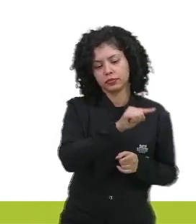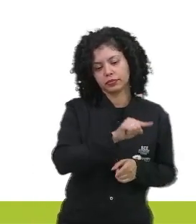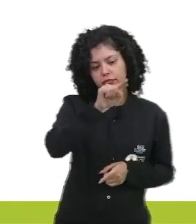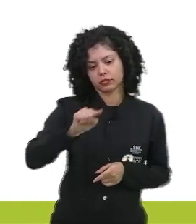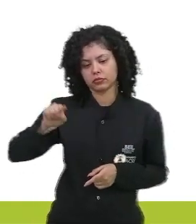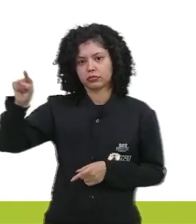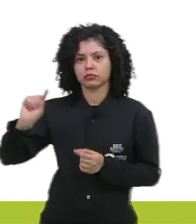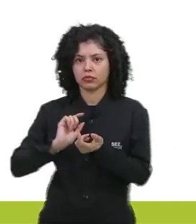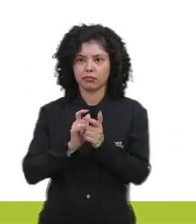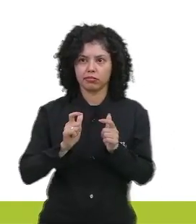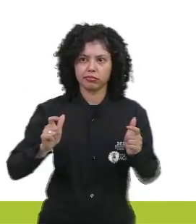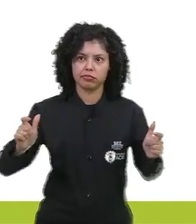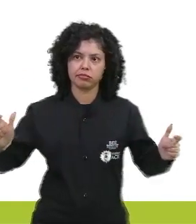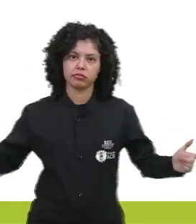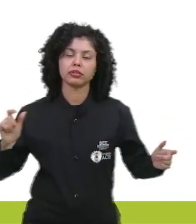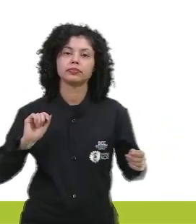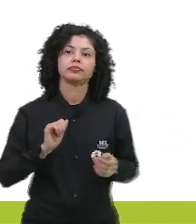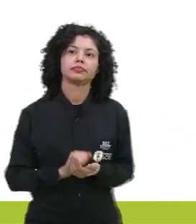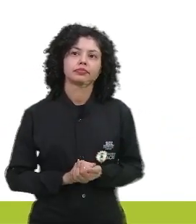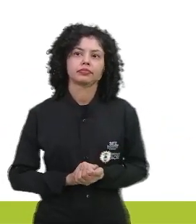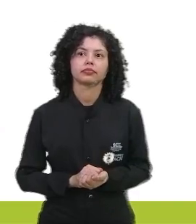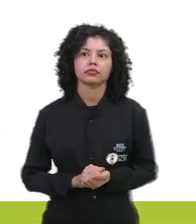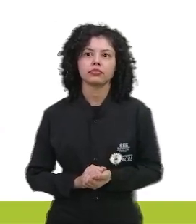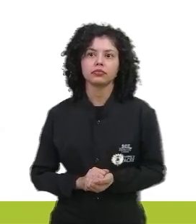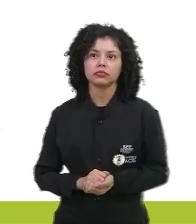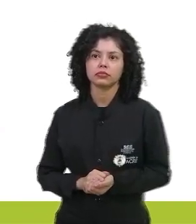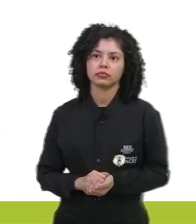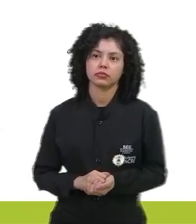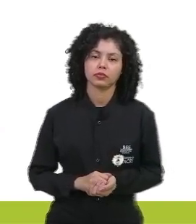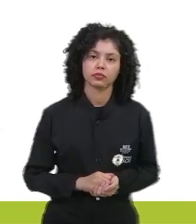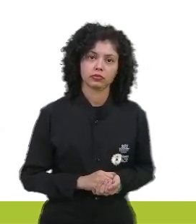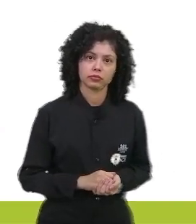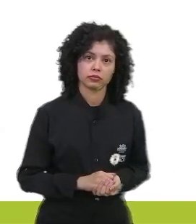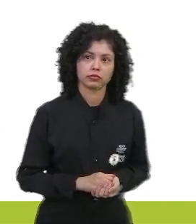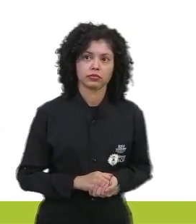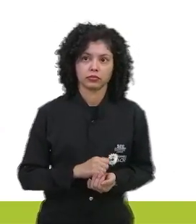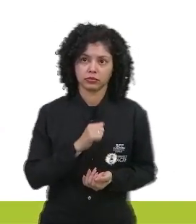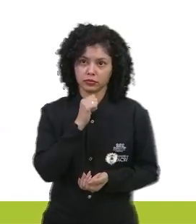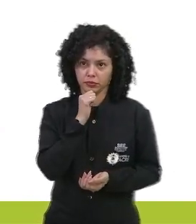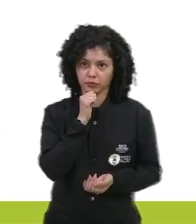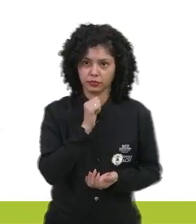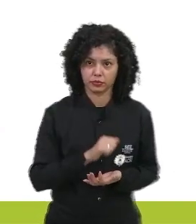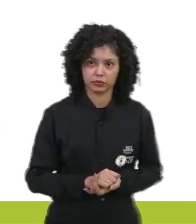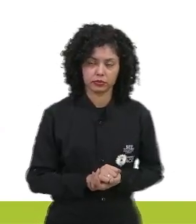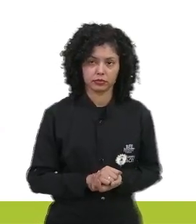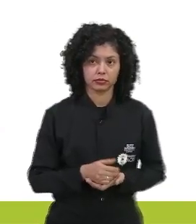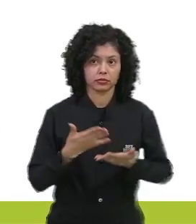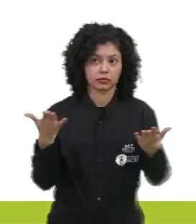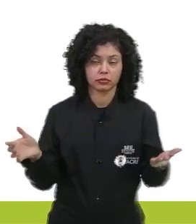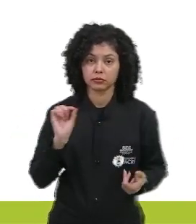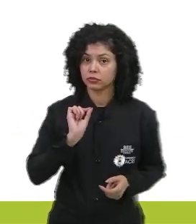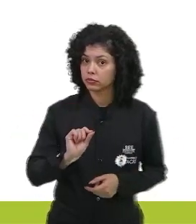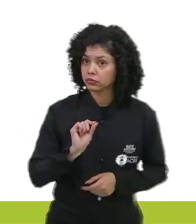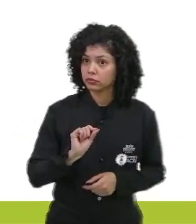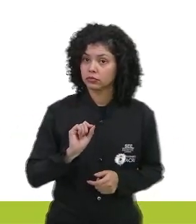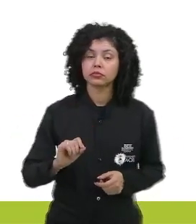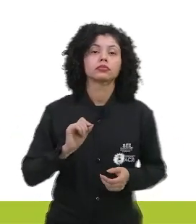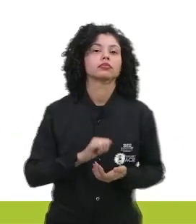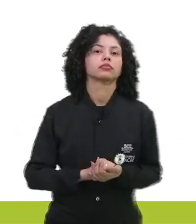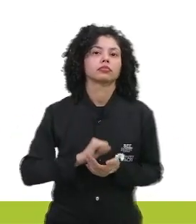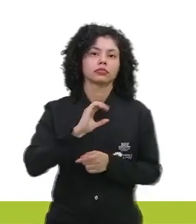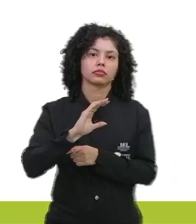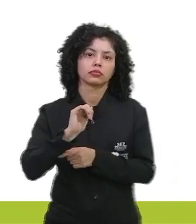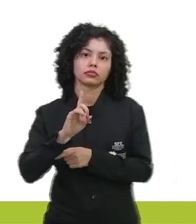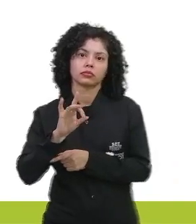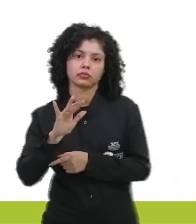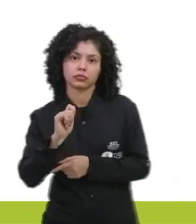continuasse crescendo, crescendo, crescendo e crescendo, e crescendo, e crescendo, e crescendo. Isso faz com que essa cadeia